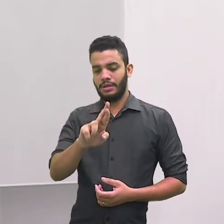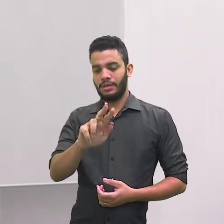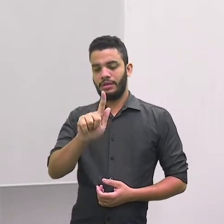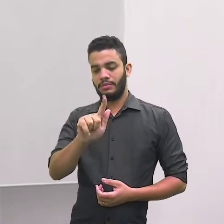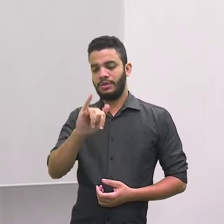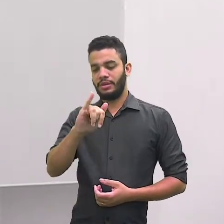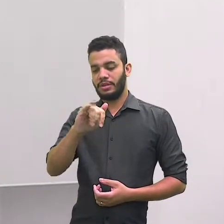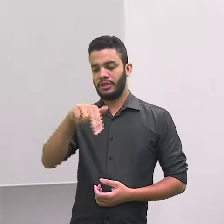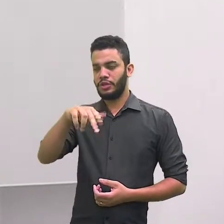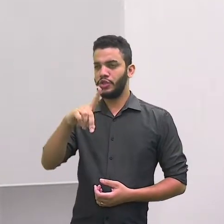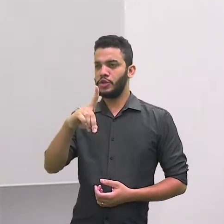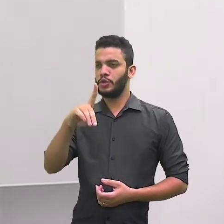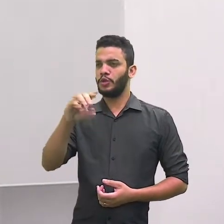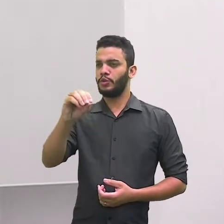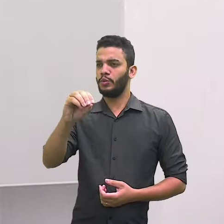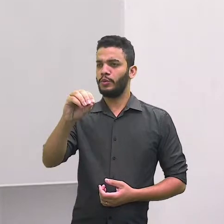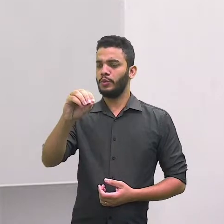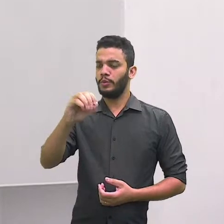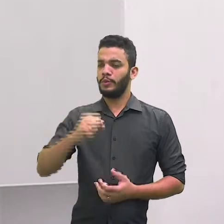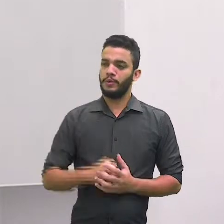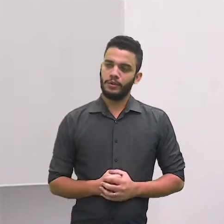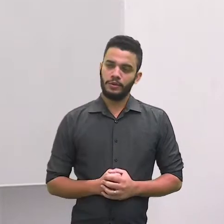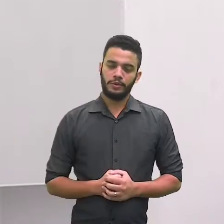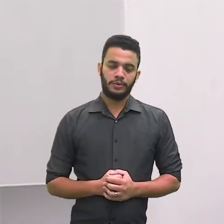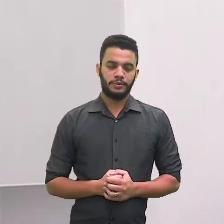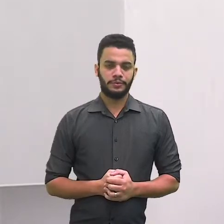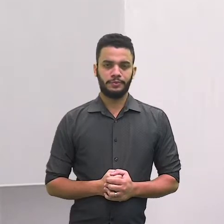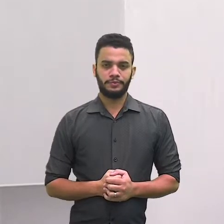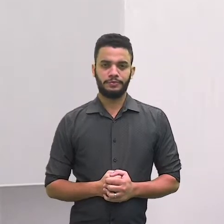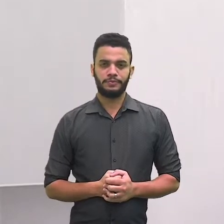E-M-E-R-G-I-N-D-O. Emergindo.